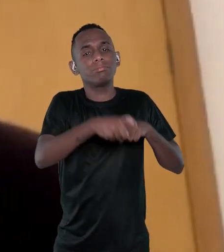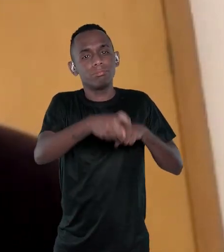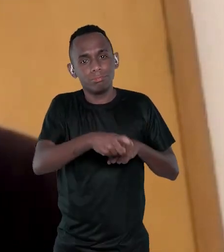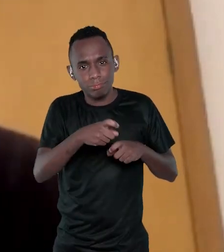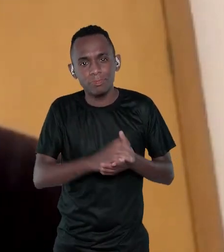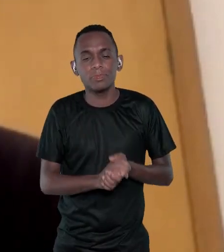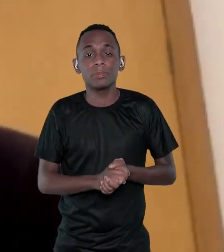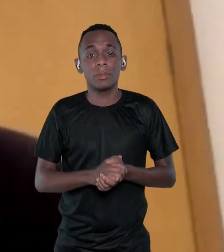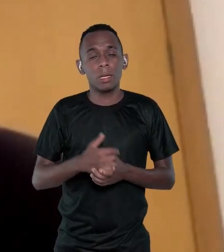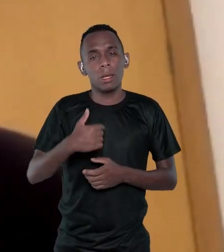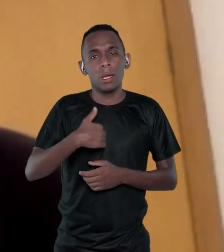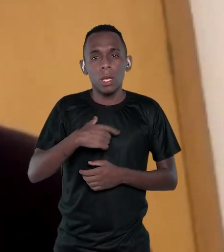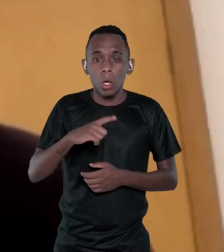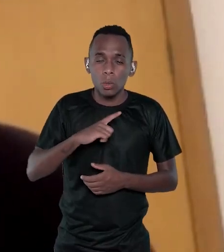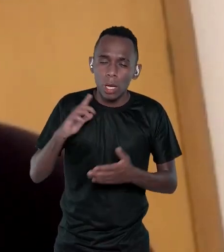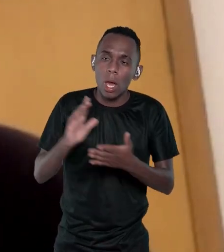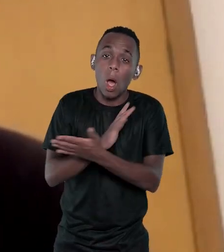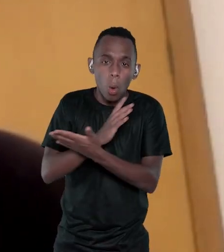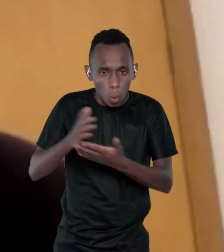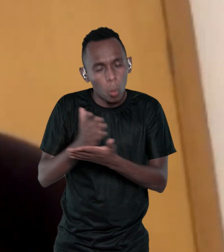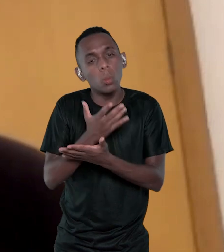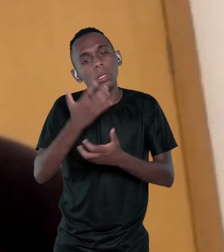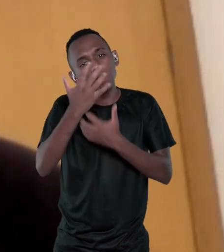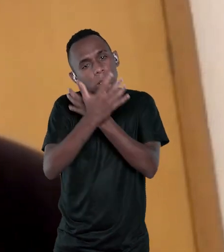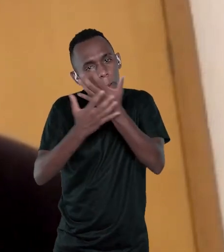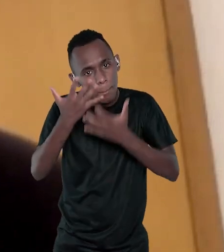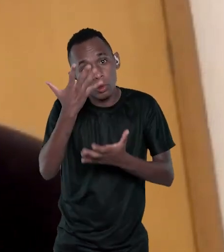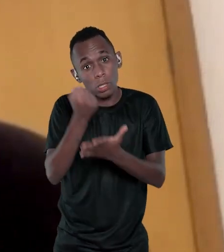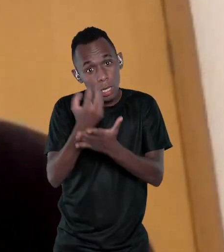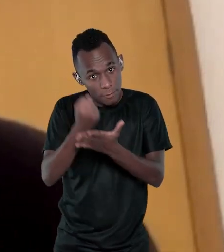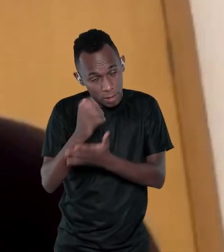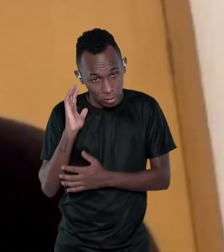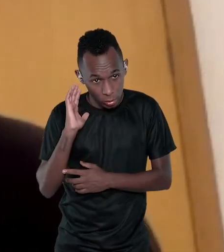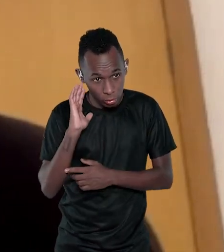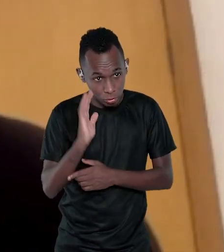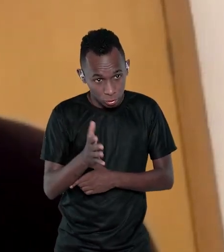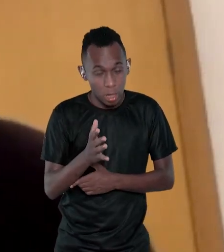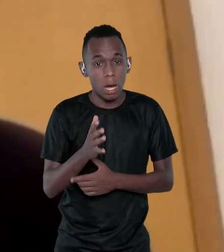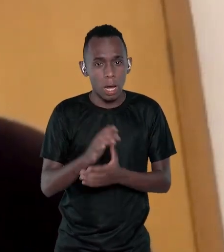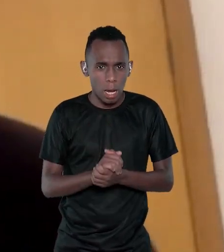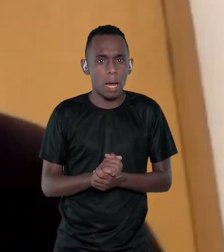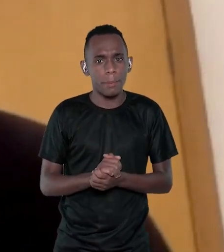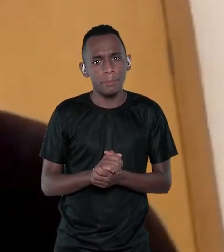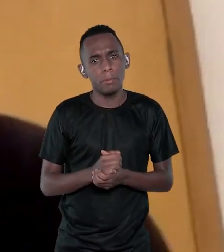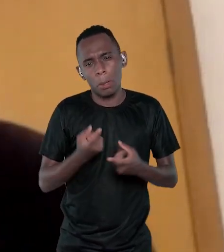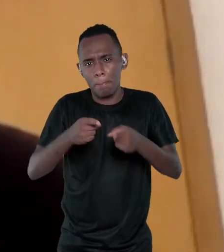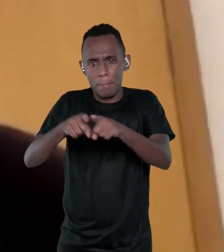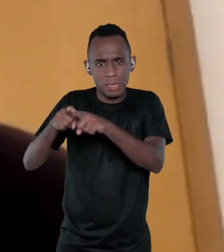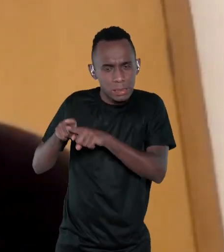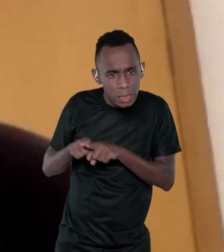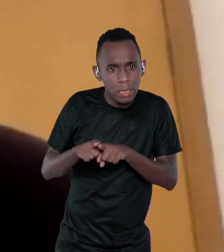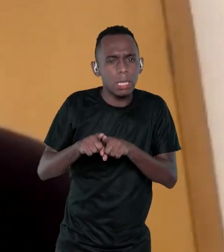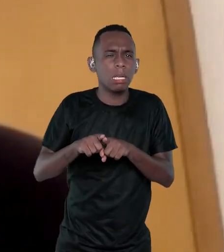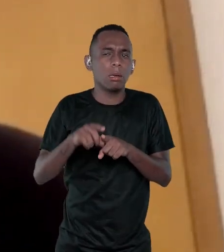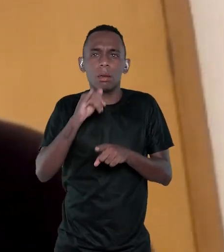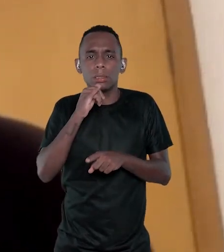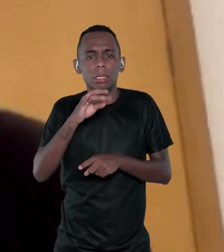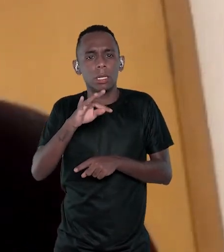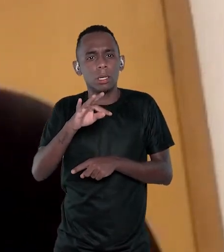rural, aonde eu tenho assim, algumas canções gravadas por Pena Branca e